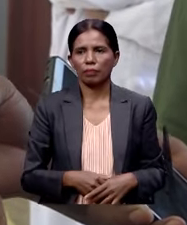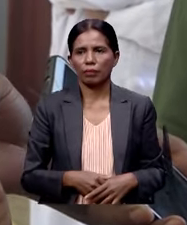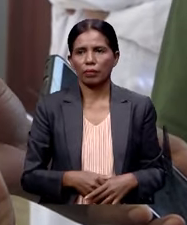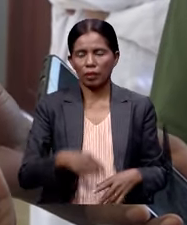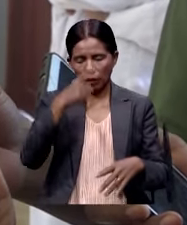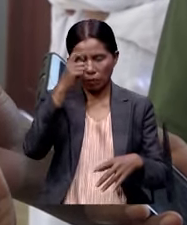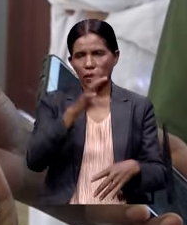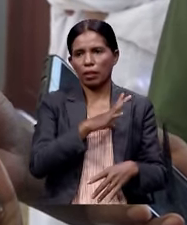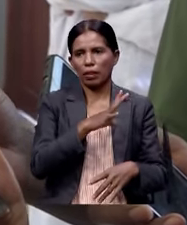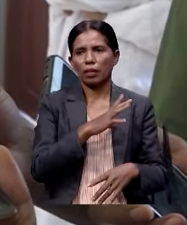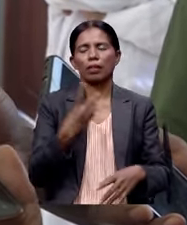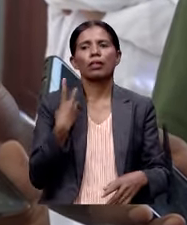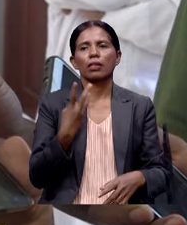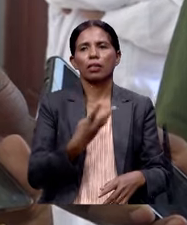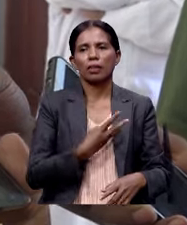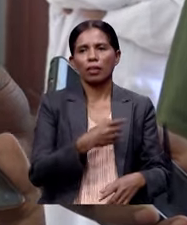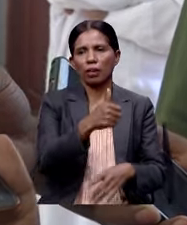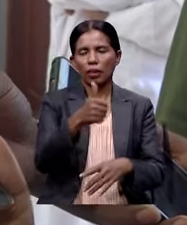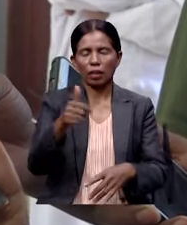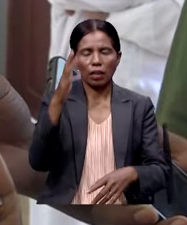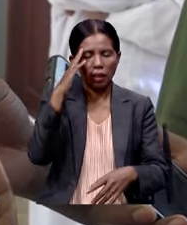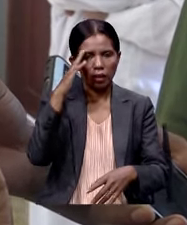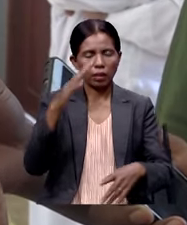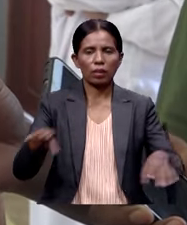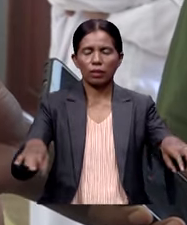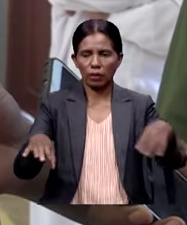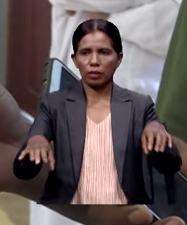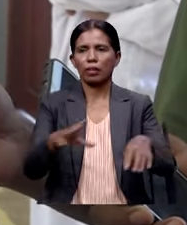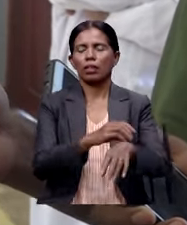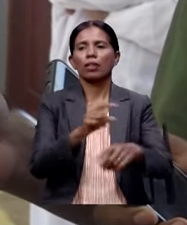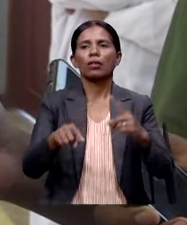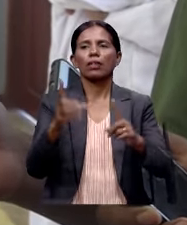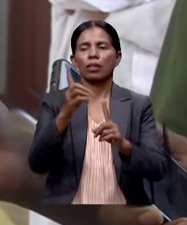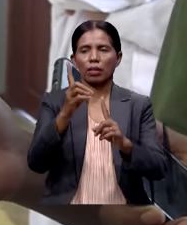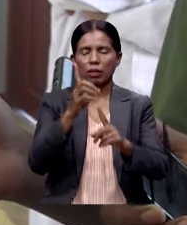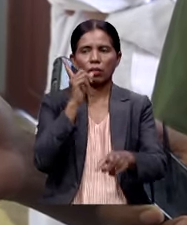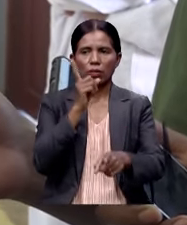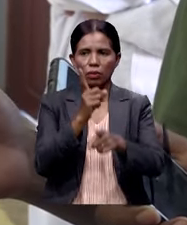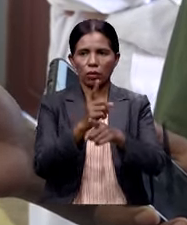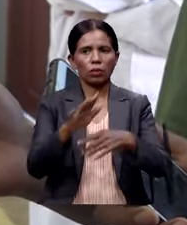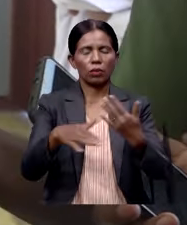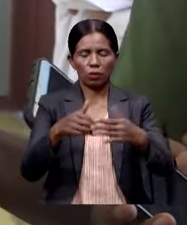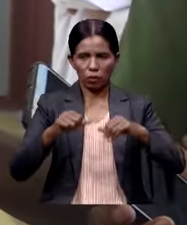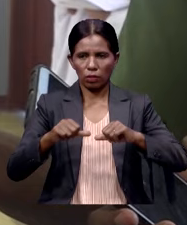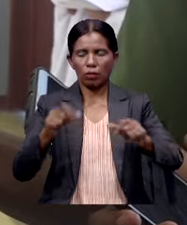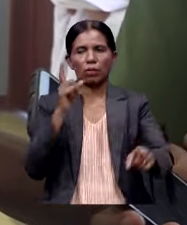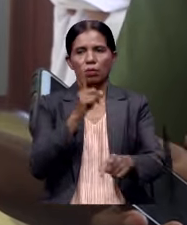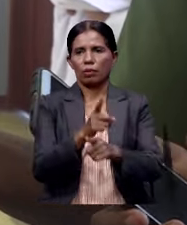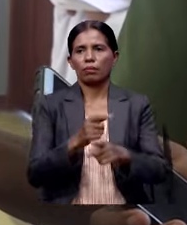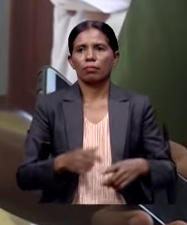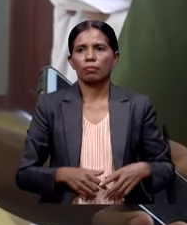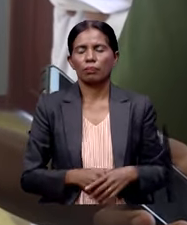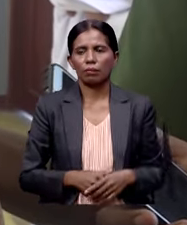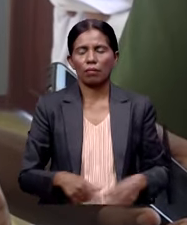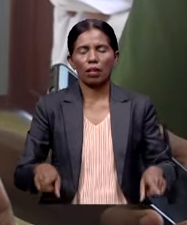estamos em rela, né, né, ideia que tem em dia quando vai ir data na zona em cada todos os lados.